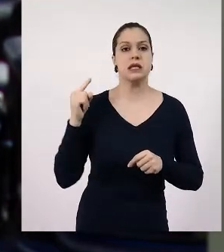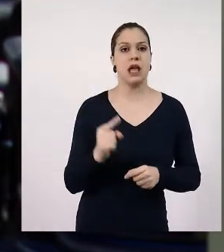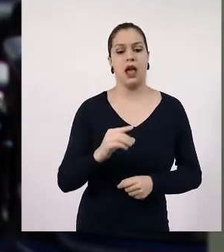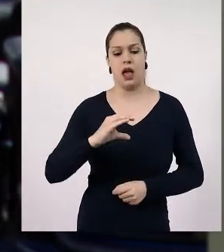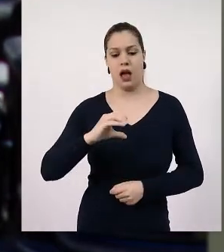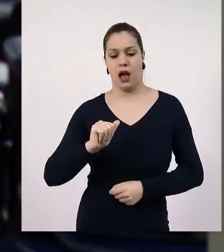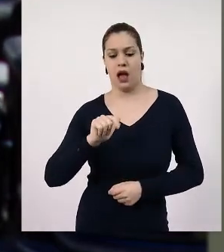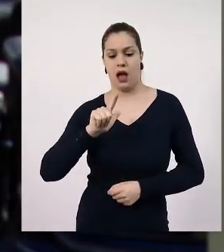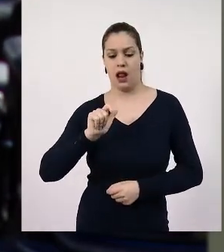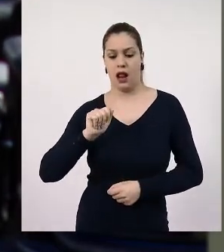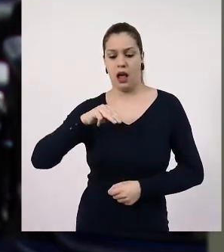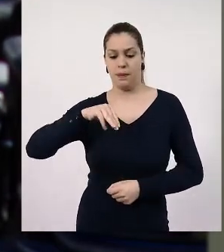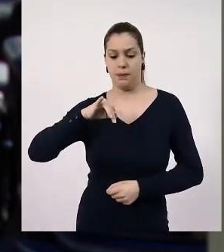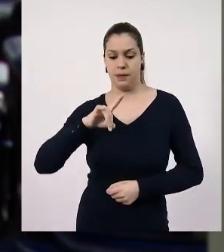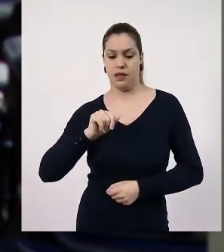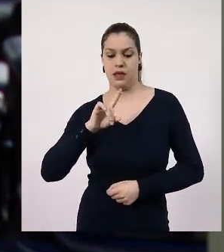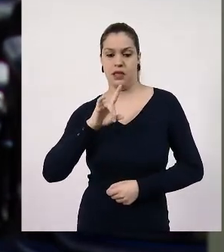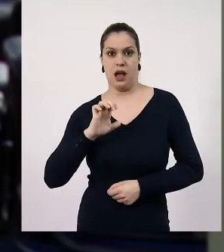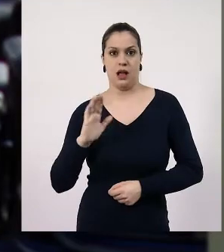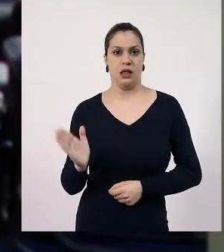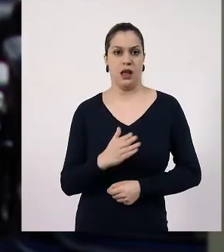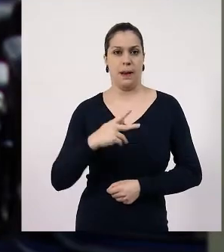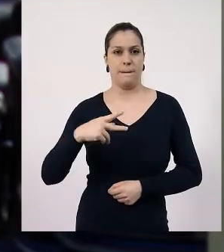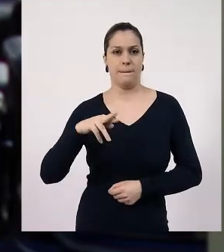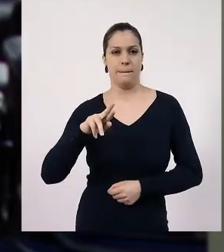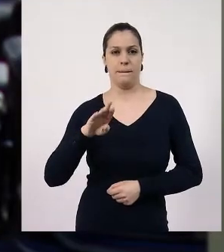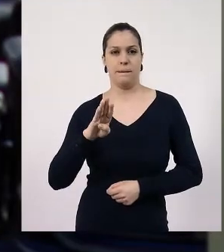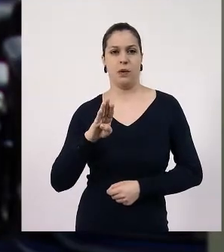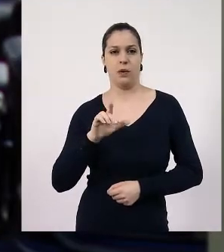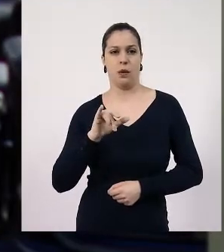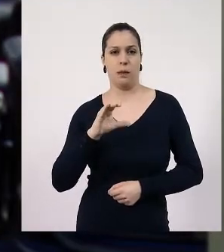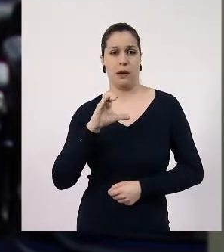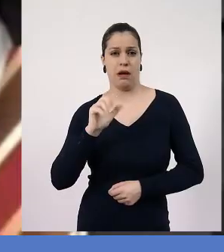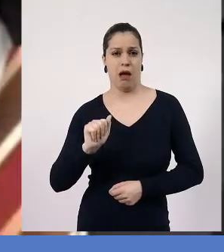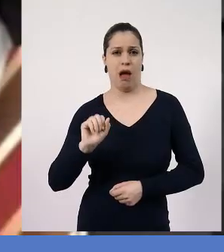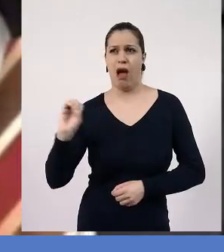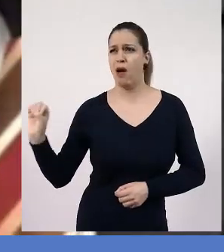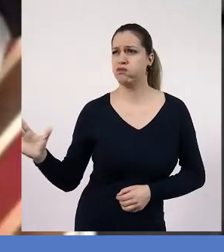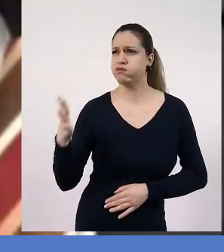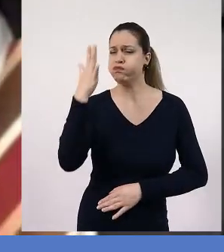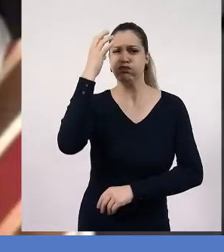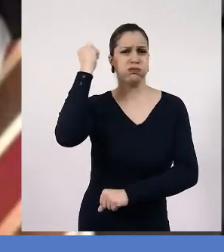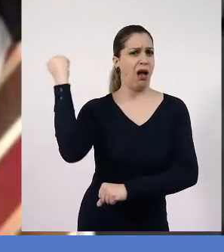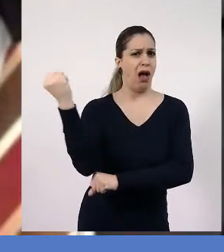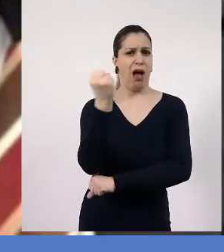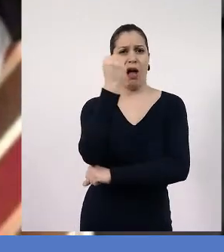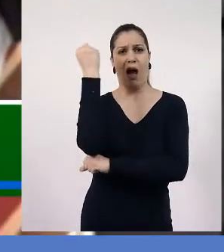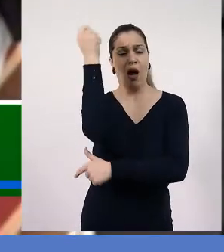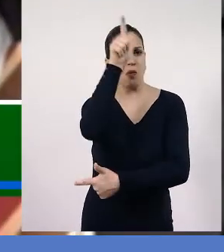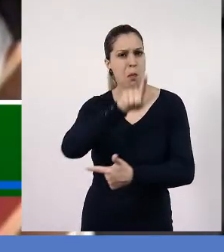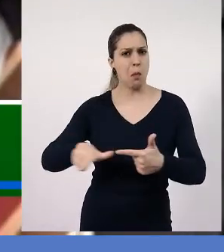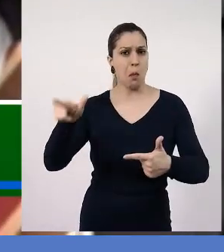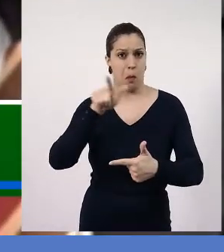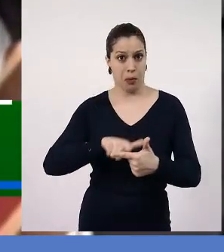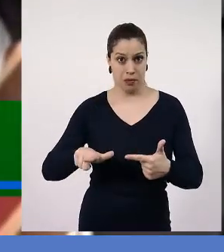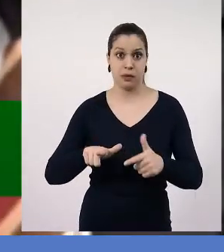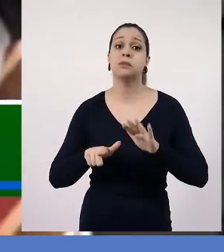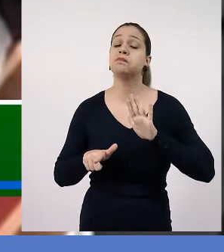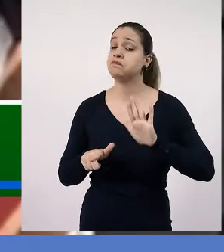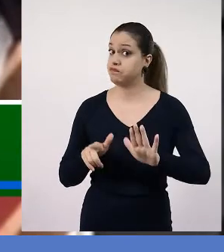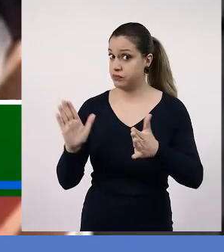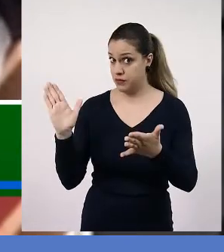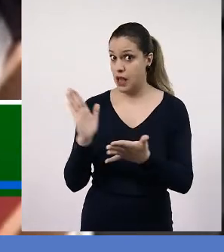pública. O que isso representa na prática para um município? Bem, nós temos alguns municípios que já foram solicitados